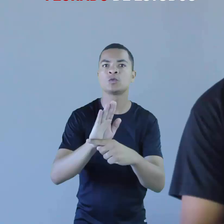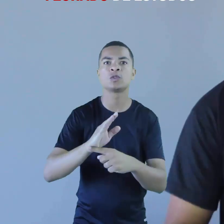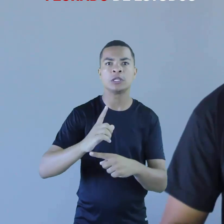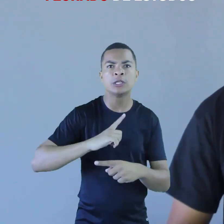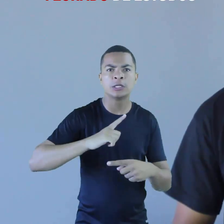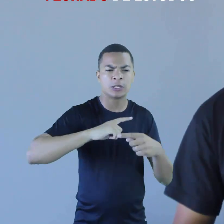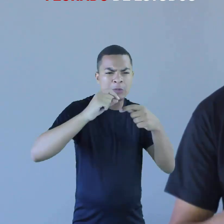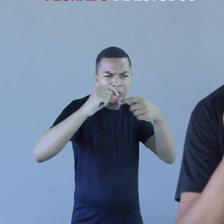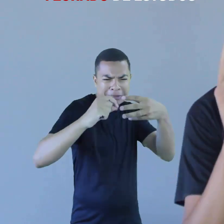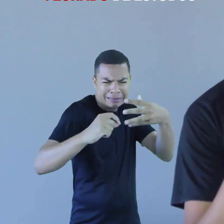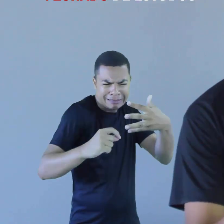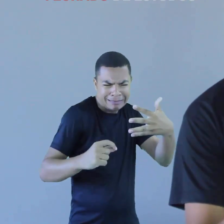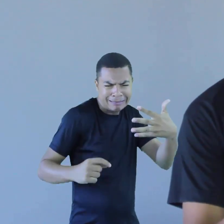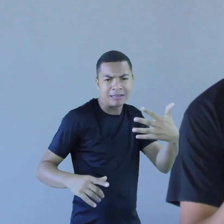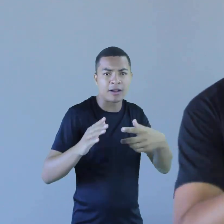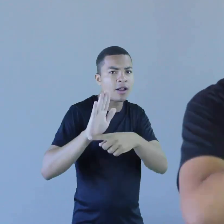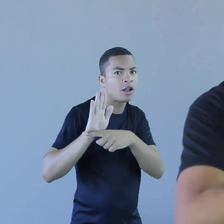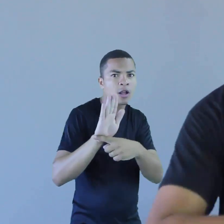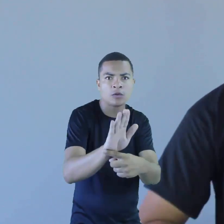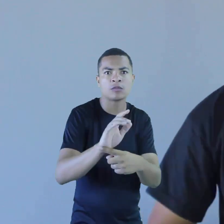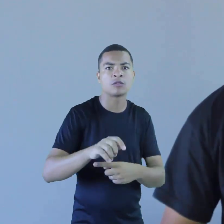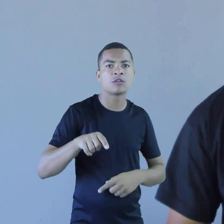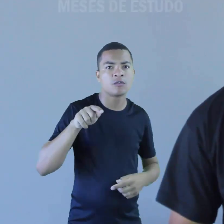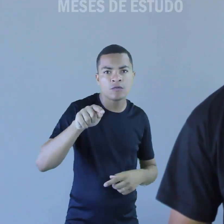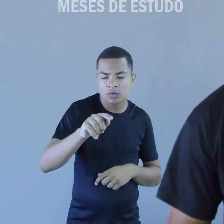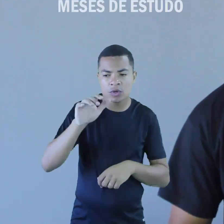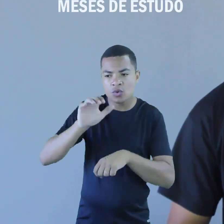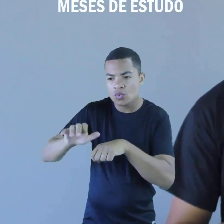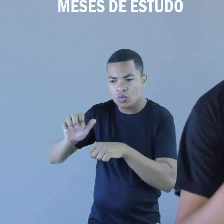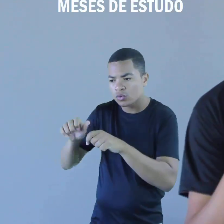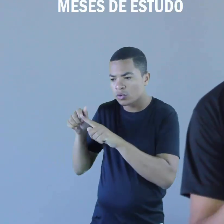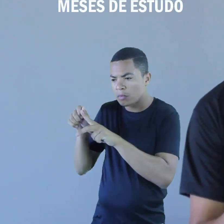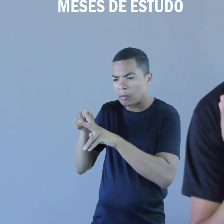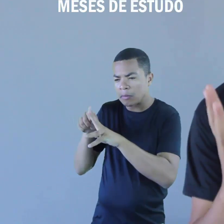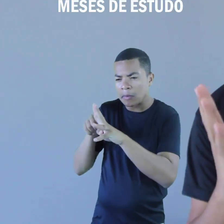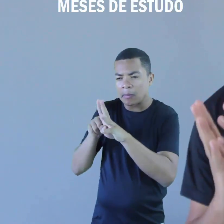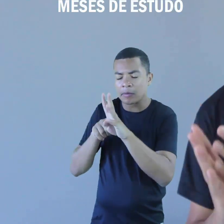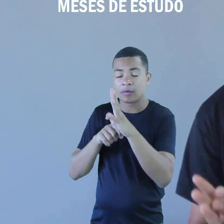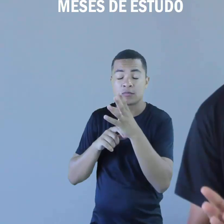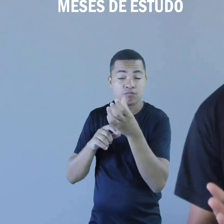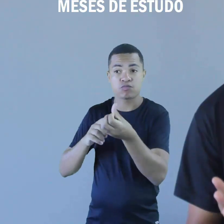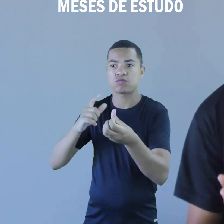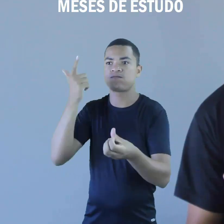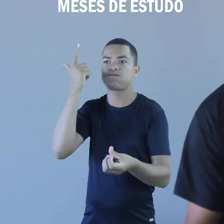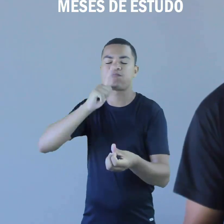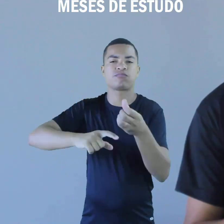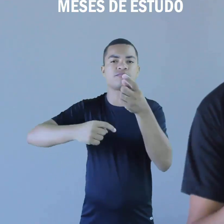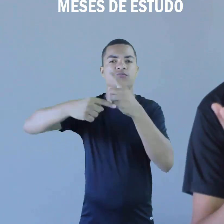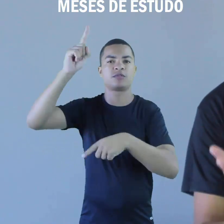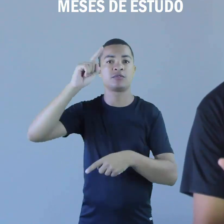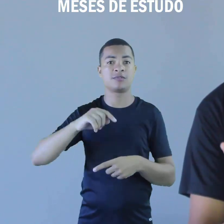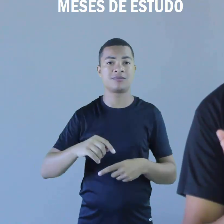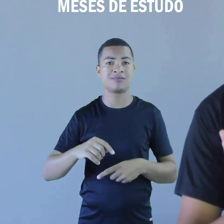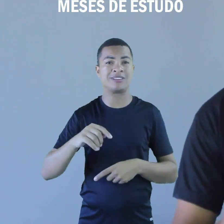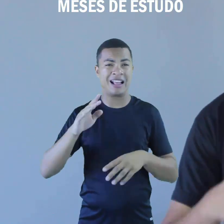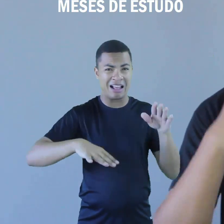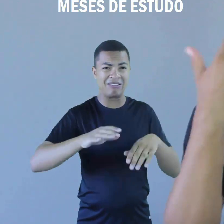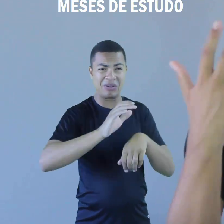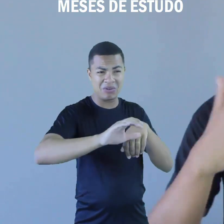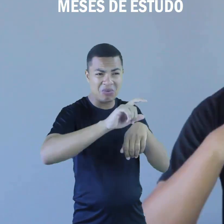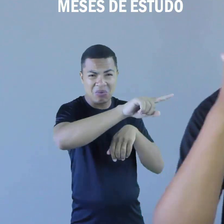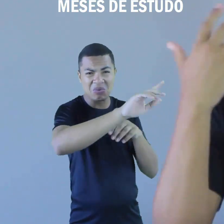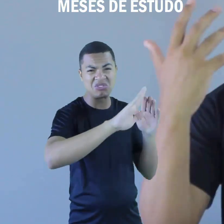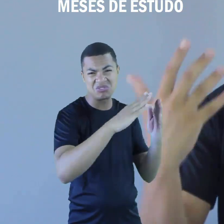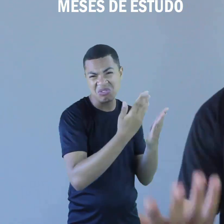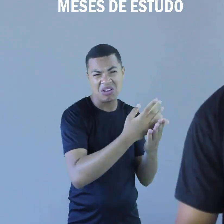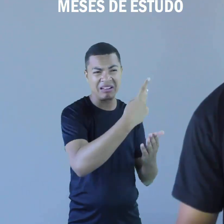e bem mais intenso, onde você pode obter o mesmo resultado de poucos meses de estudos, ao contrário de algo